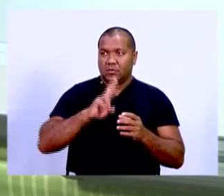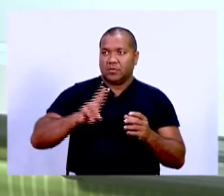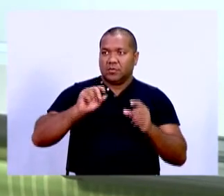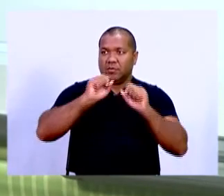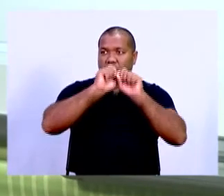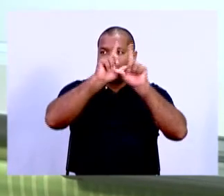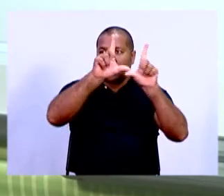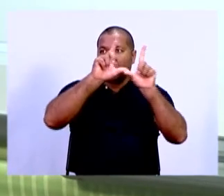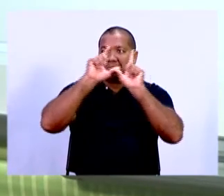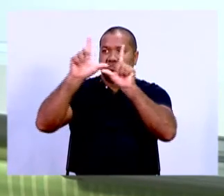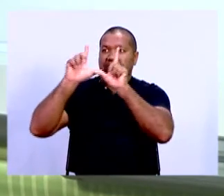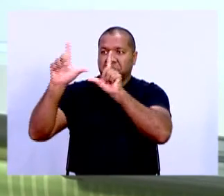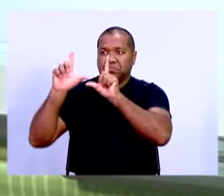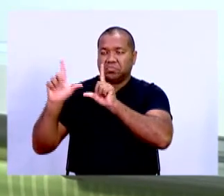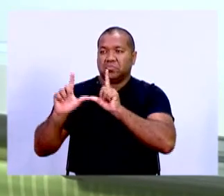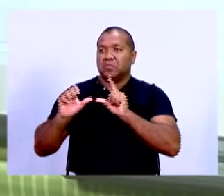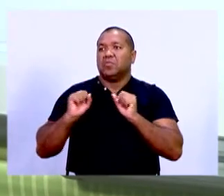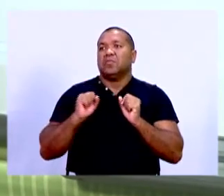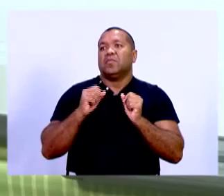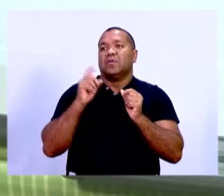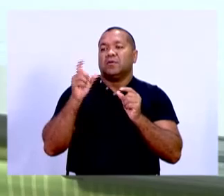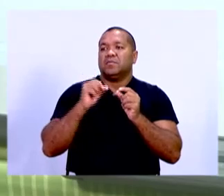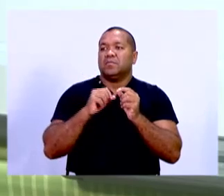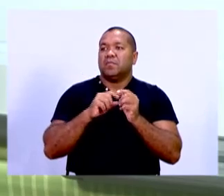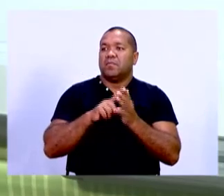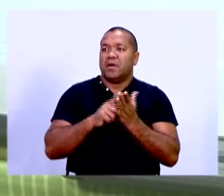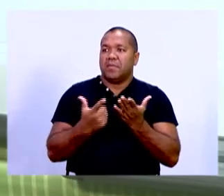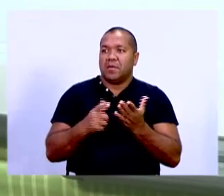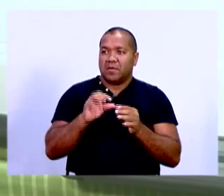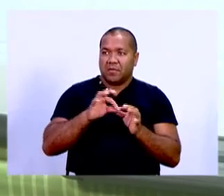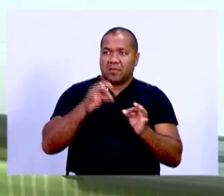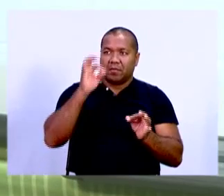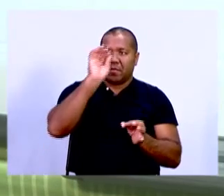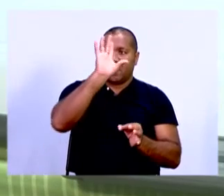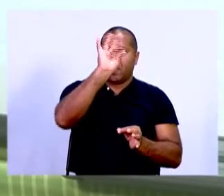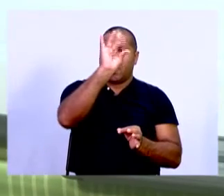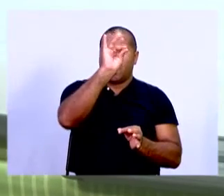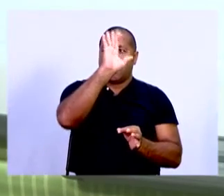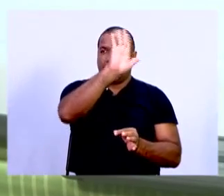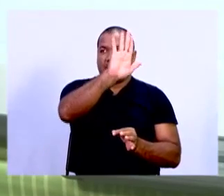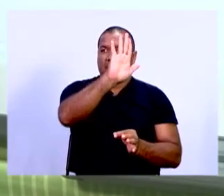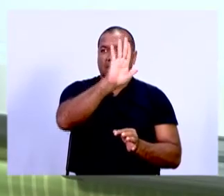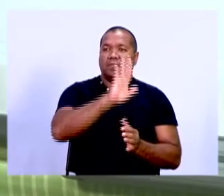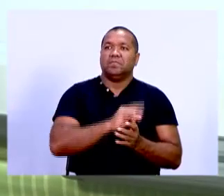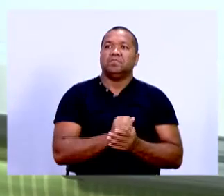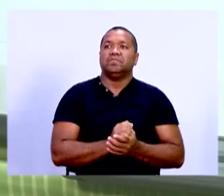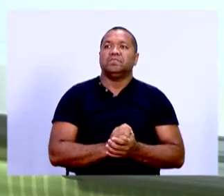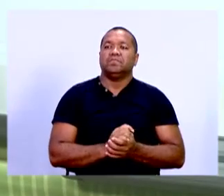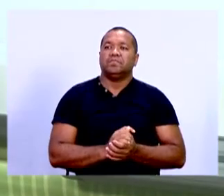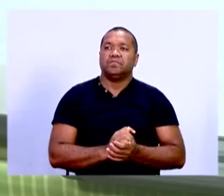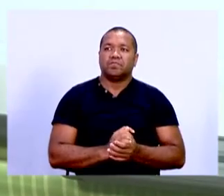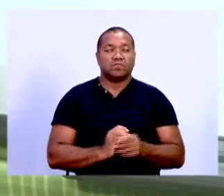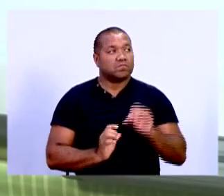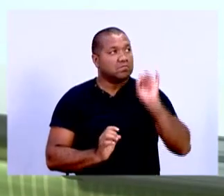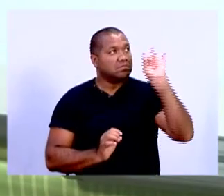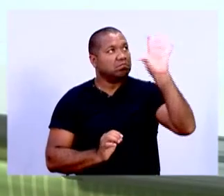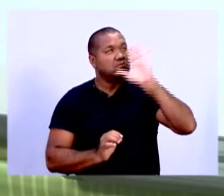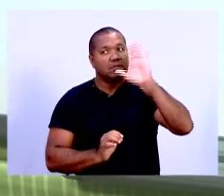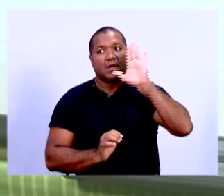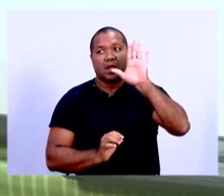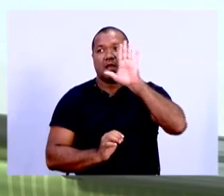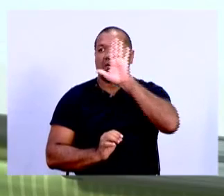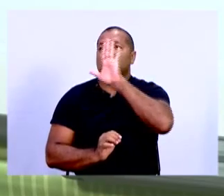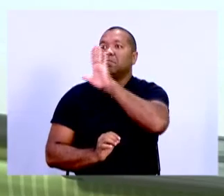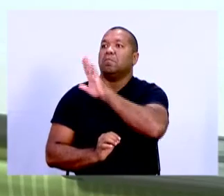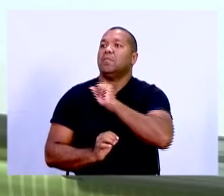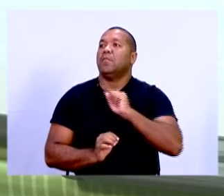aqueles post-its mesmo, aqueles papeizinhos que a gente tira e gruda na parede. Cada papelzinho daquele,